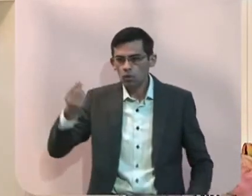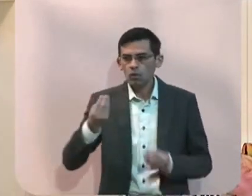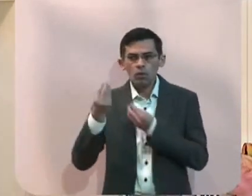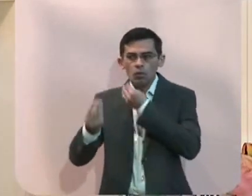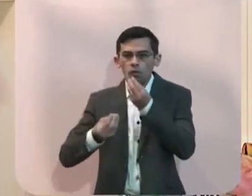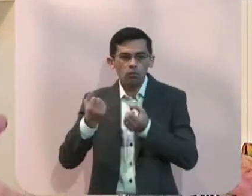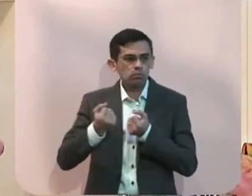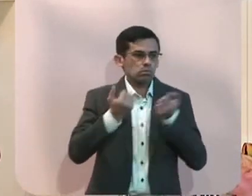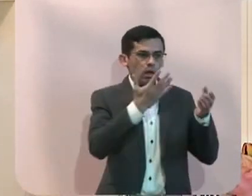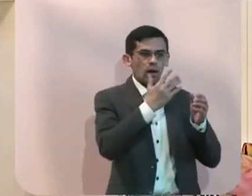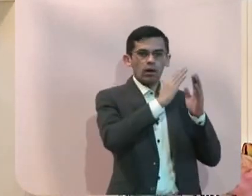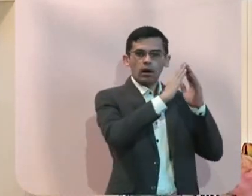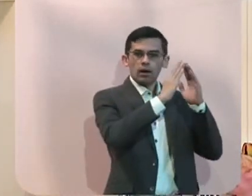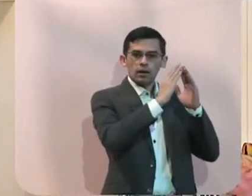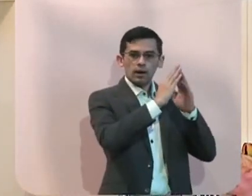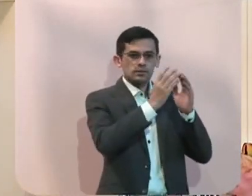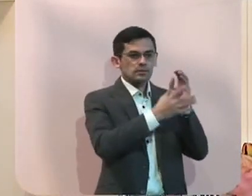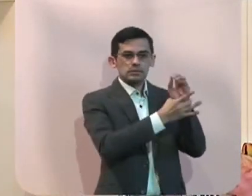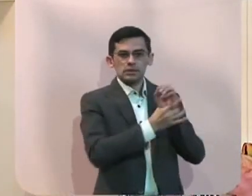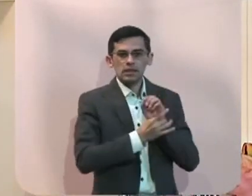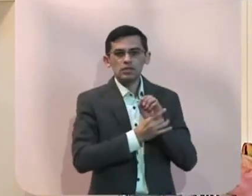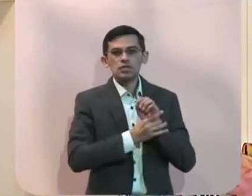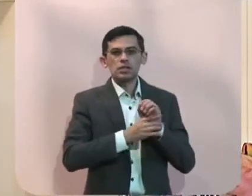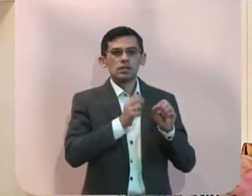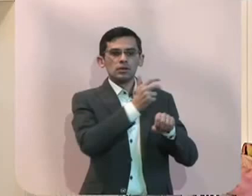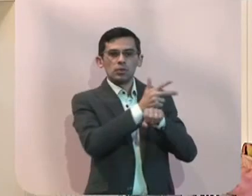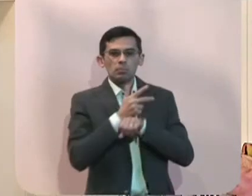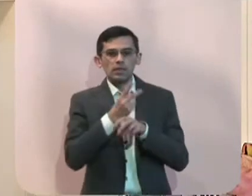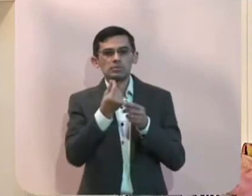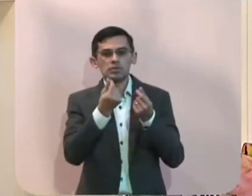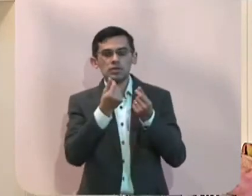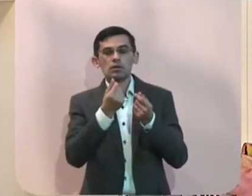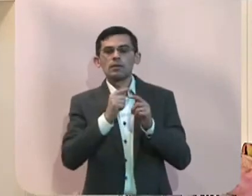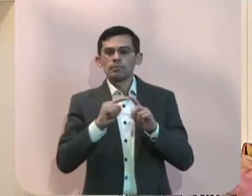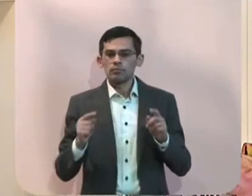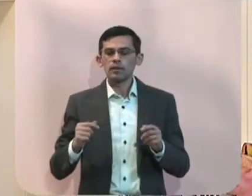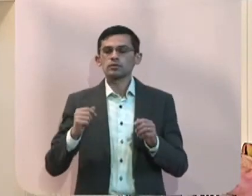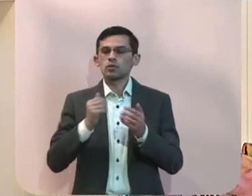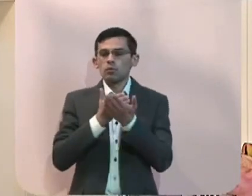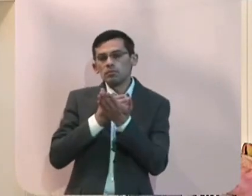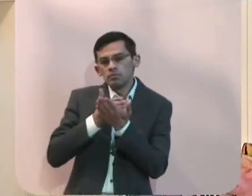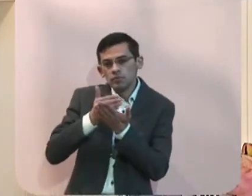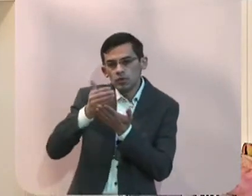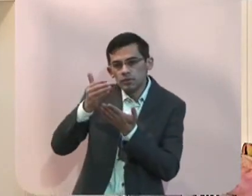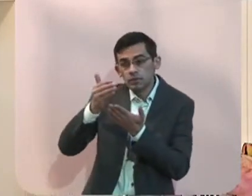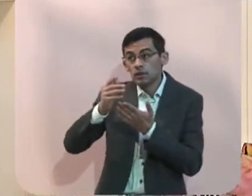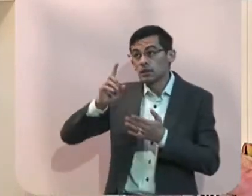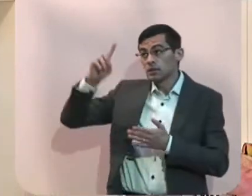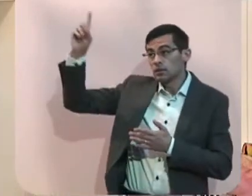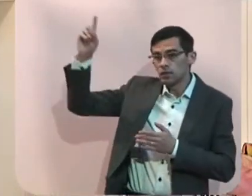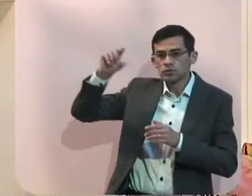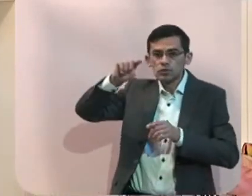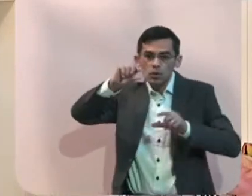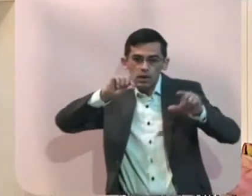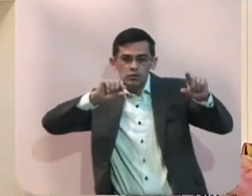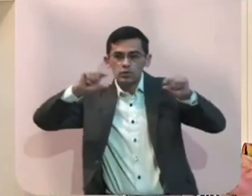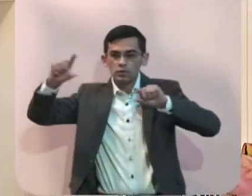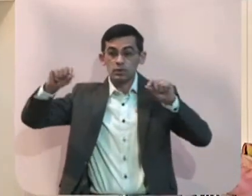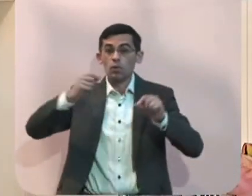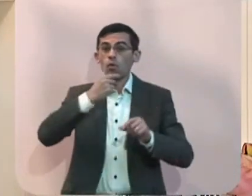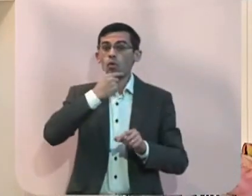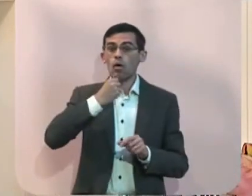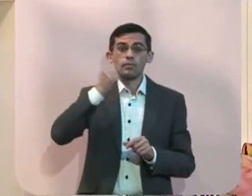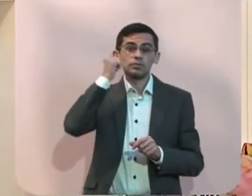de colocar as suas casas em garantia do empréstimo? E aí a gente começou uma campanha, e Deus levantou homens e mulheres de